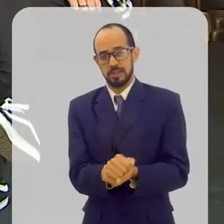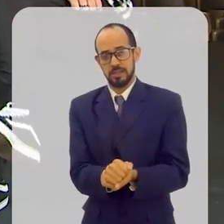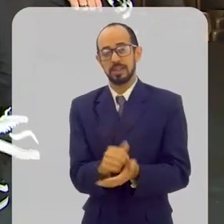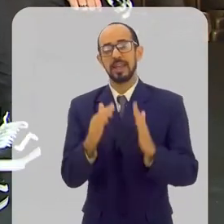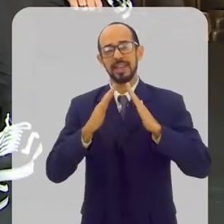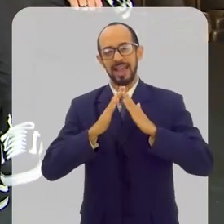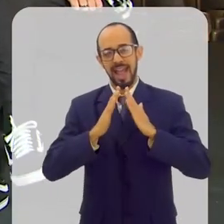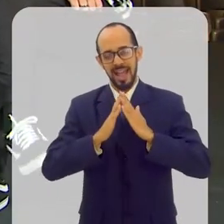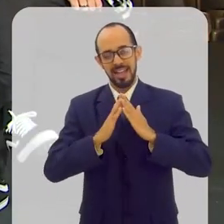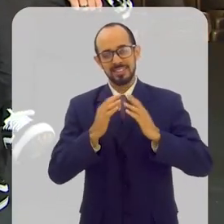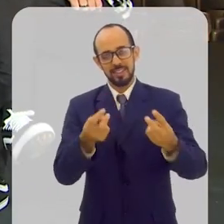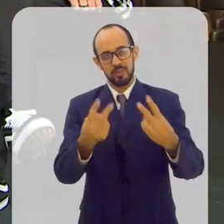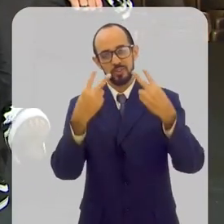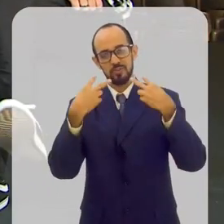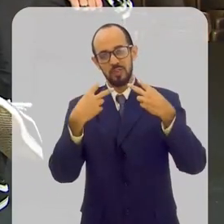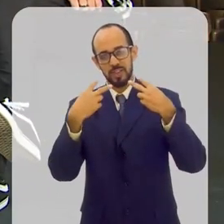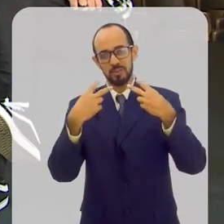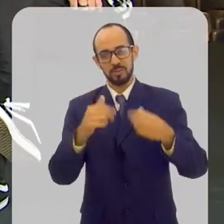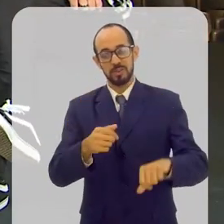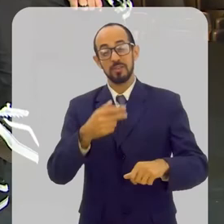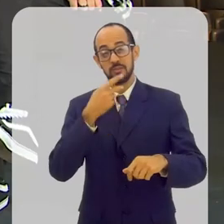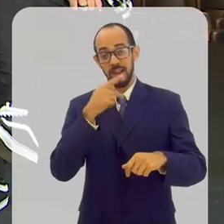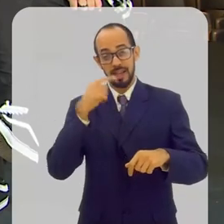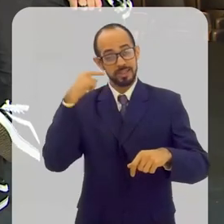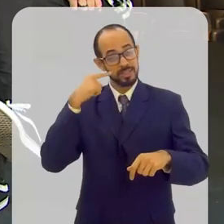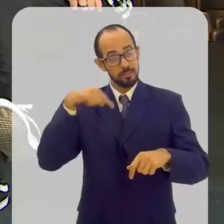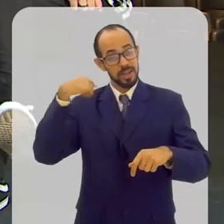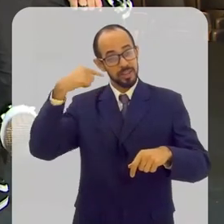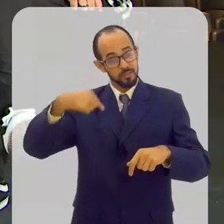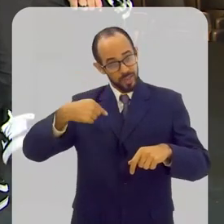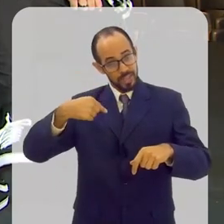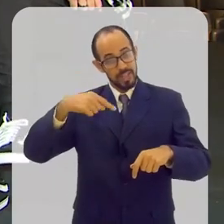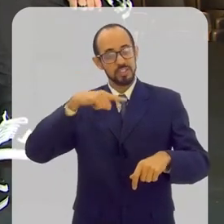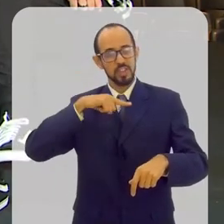está aí de casa nos assistindo e dizer que na próxima